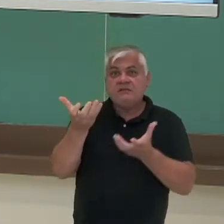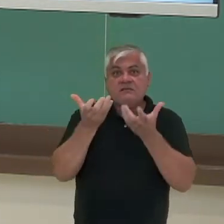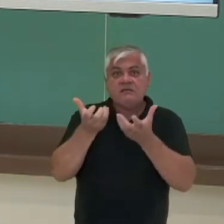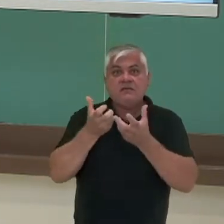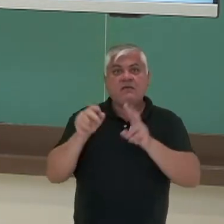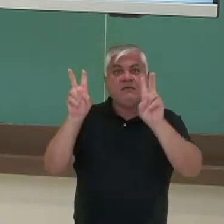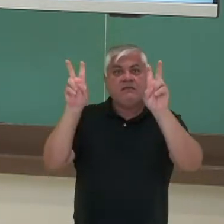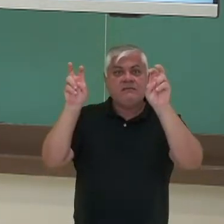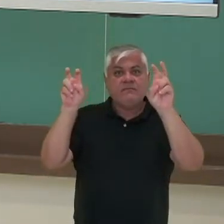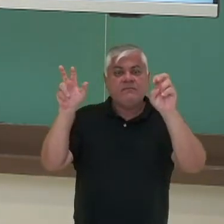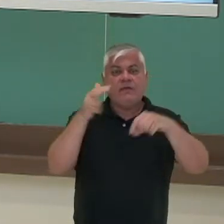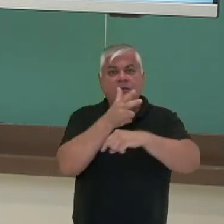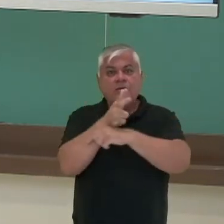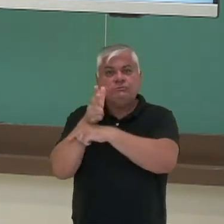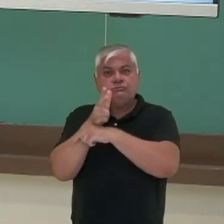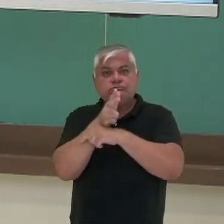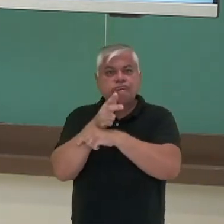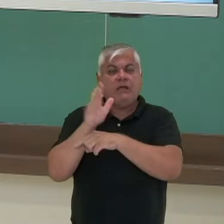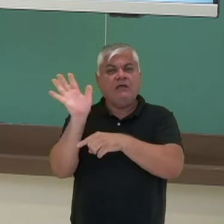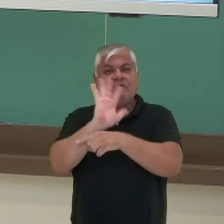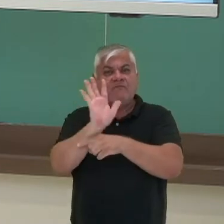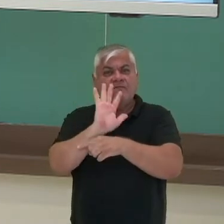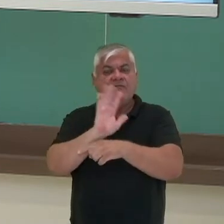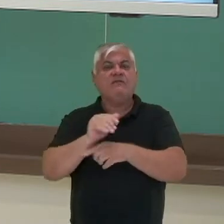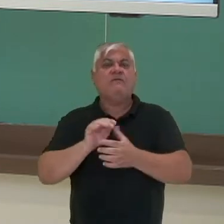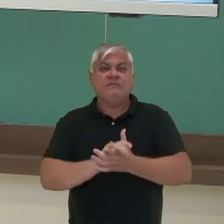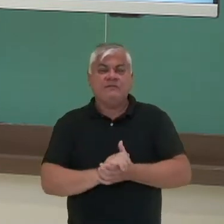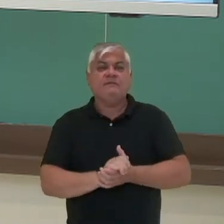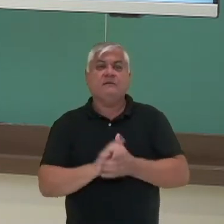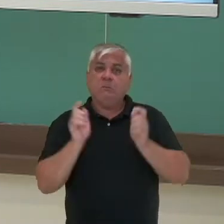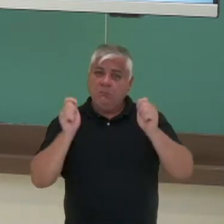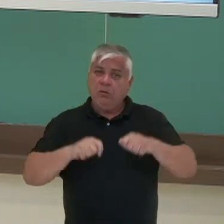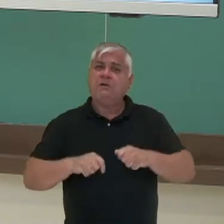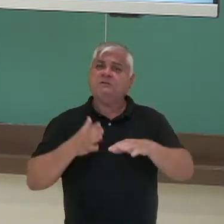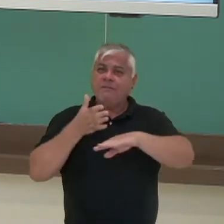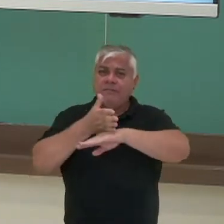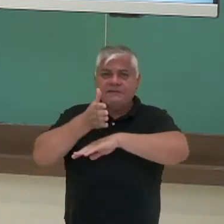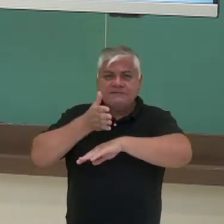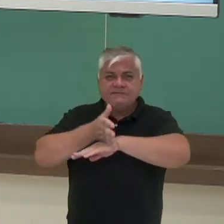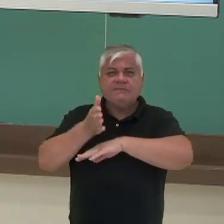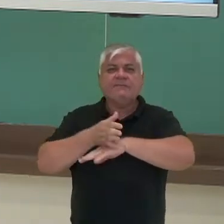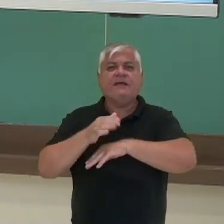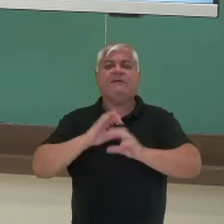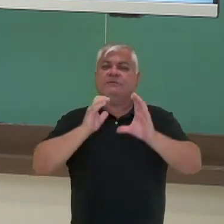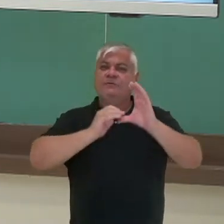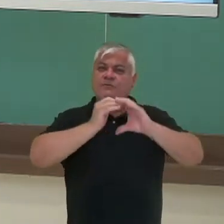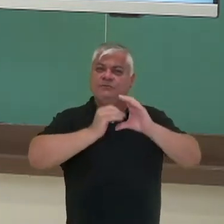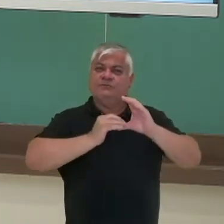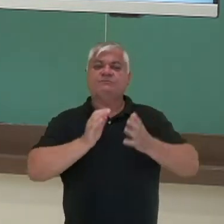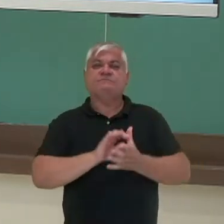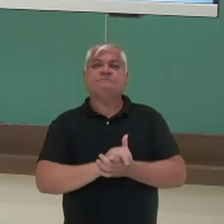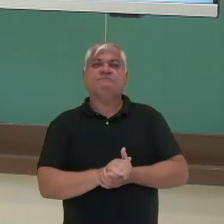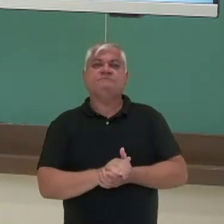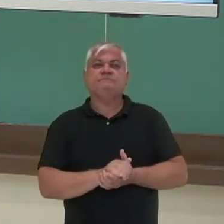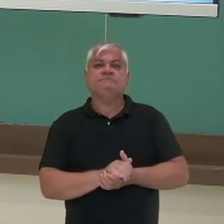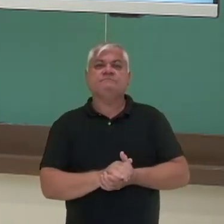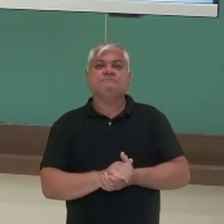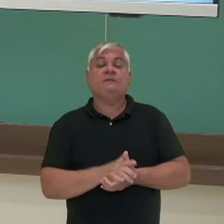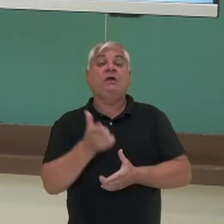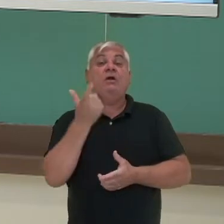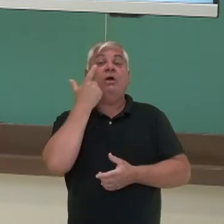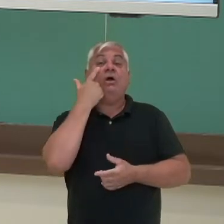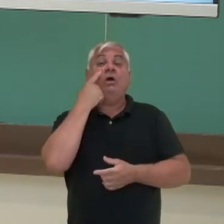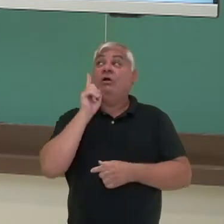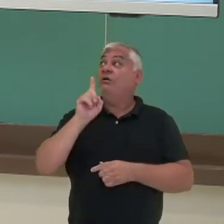assunto e que produzem esse material poderiam participar então do concurso, beleza? Acompanhe que o